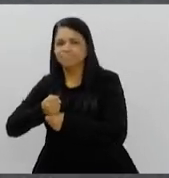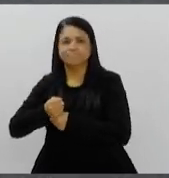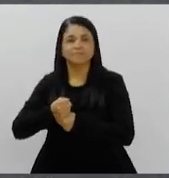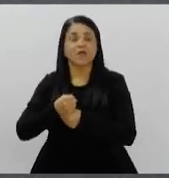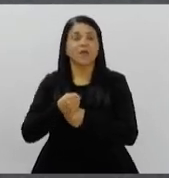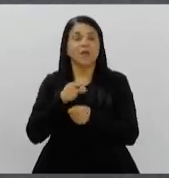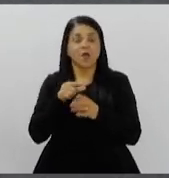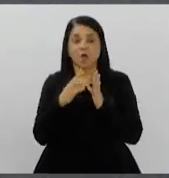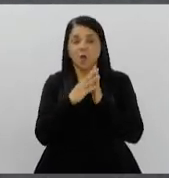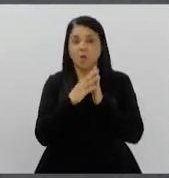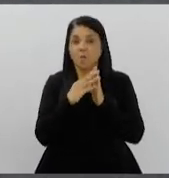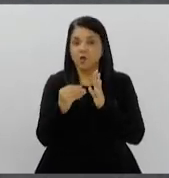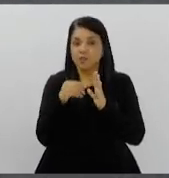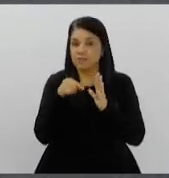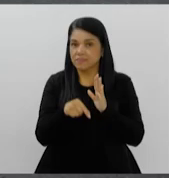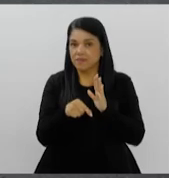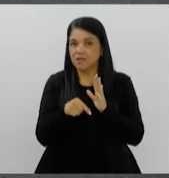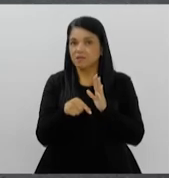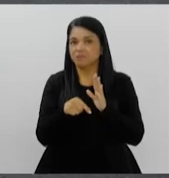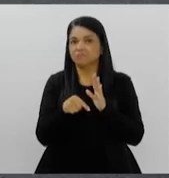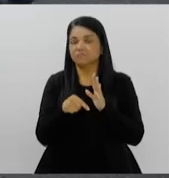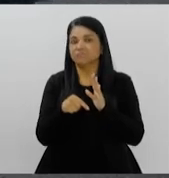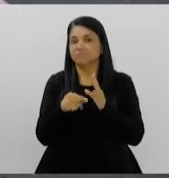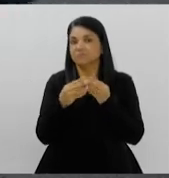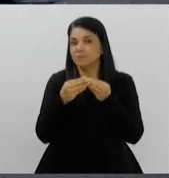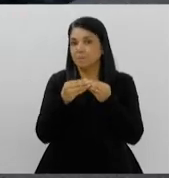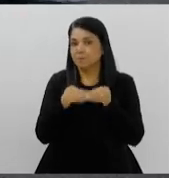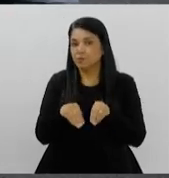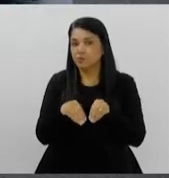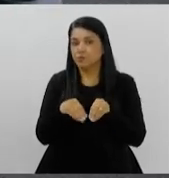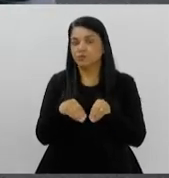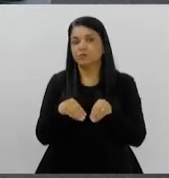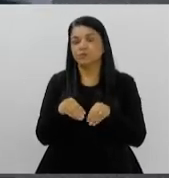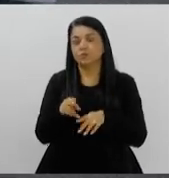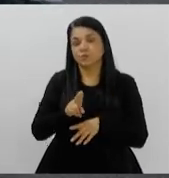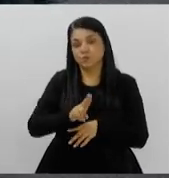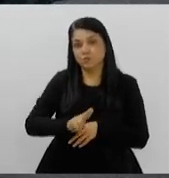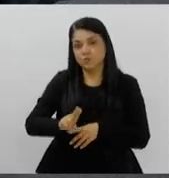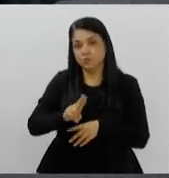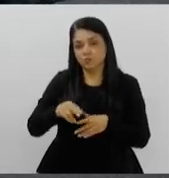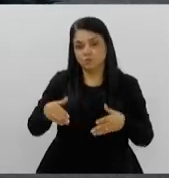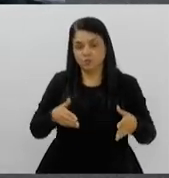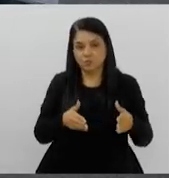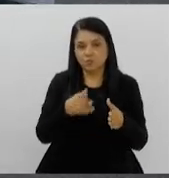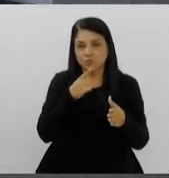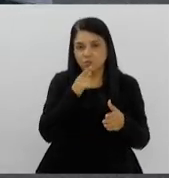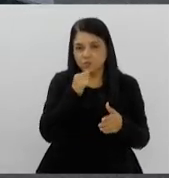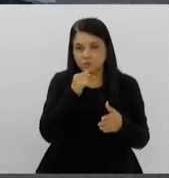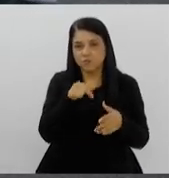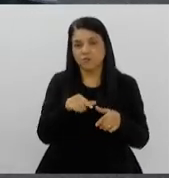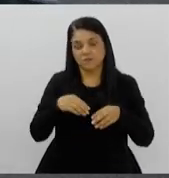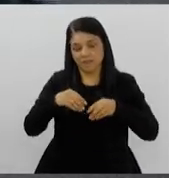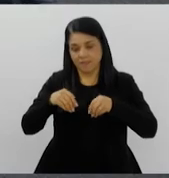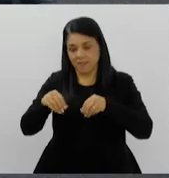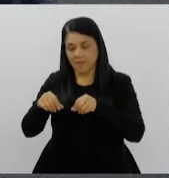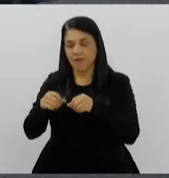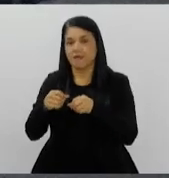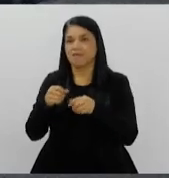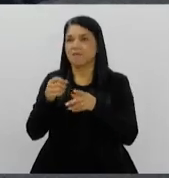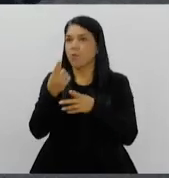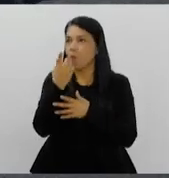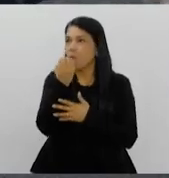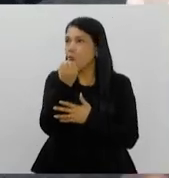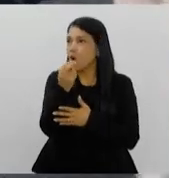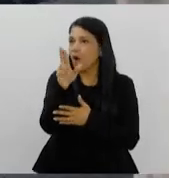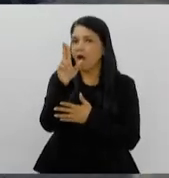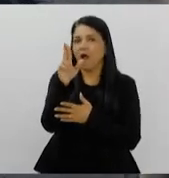produtivo que é totalmente predatório no uso dos rios, das terras e da contaminação do ar também. A